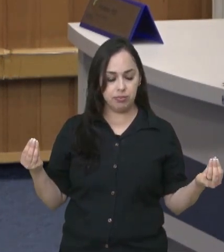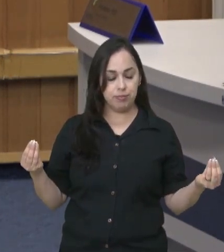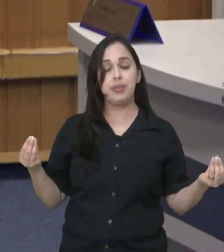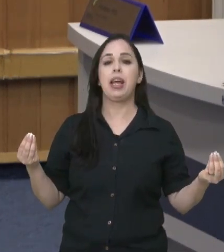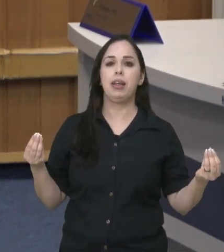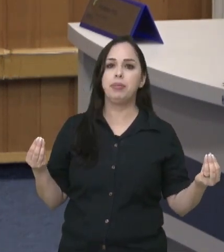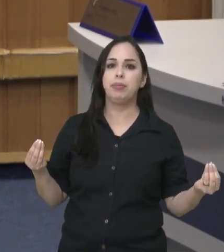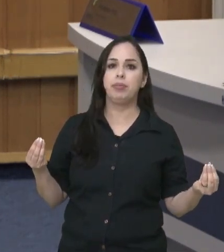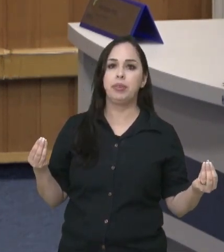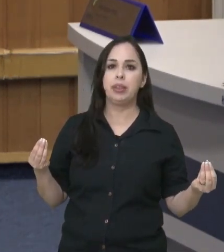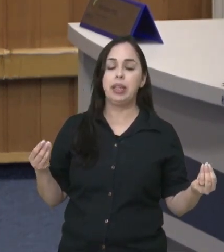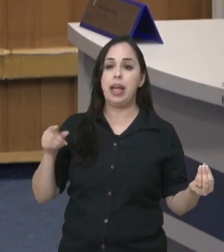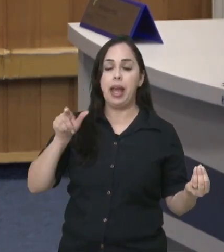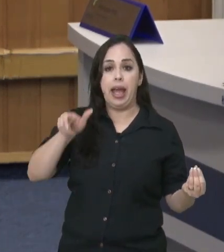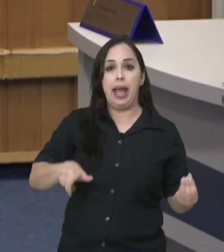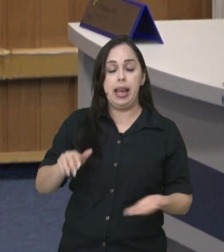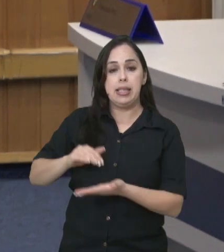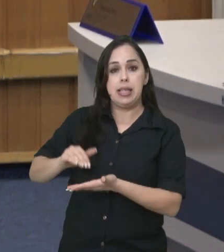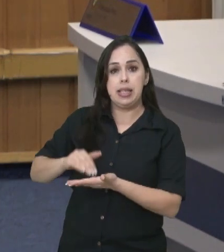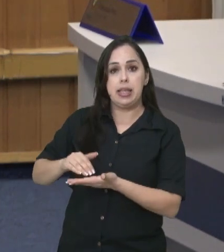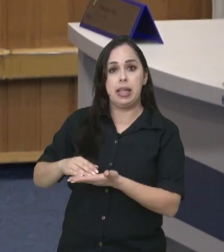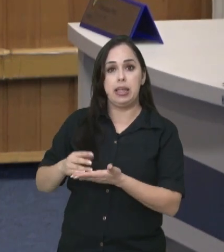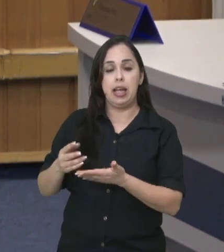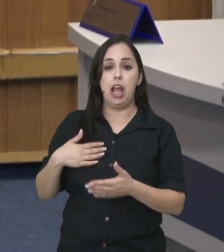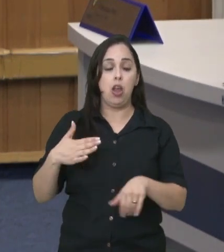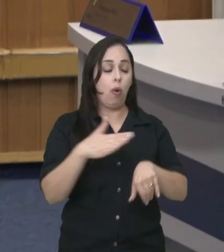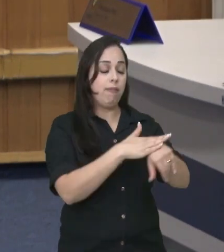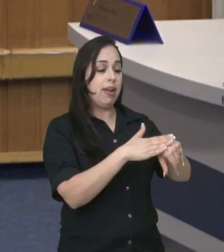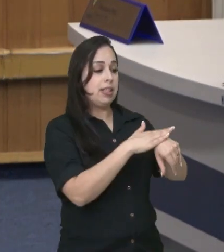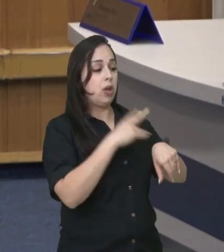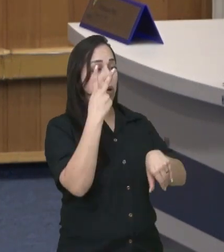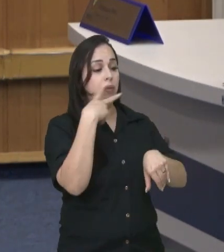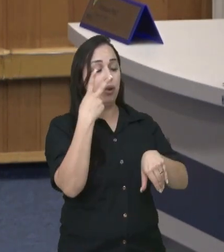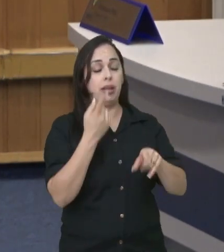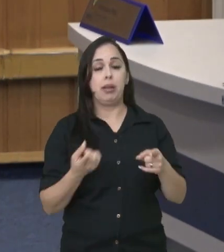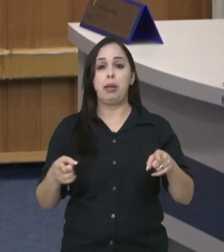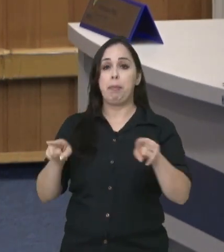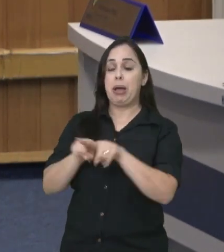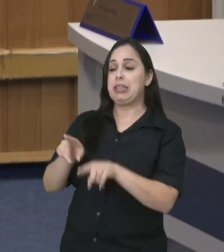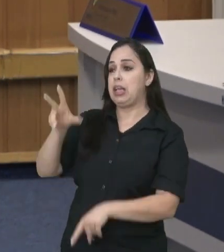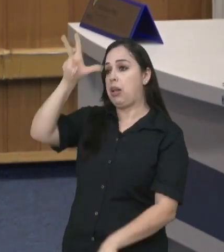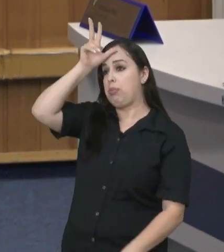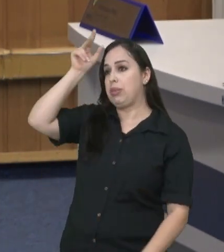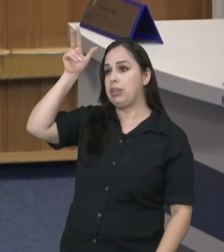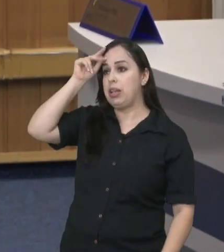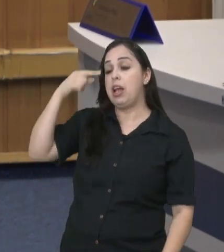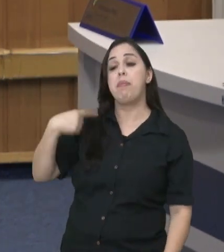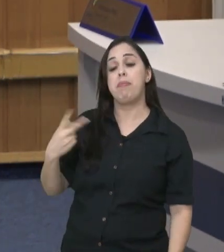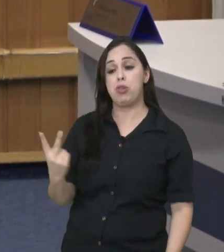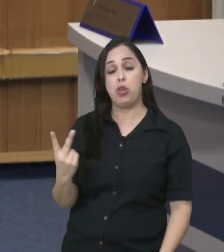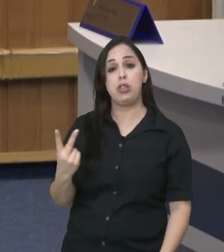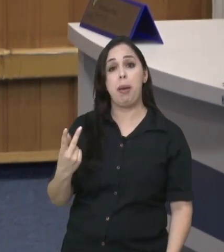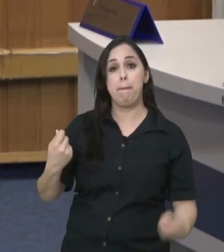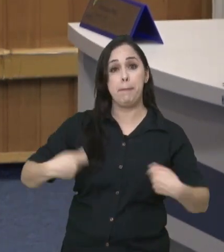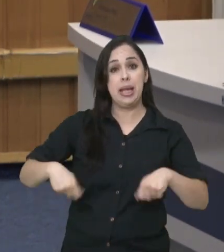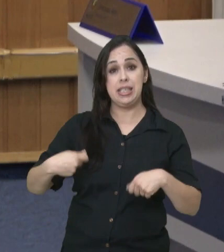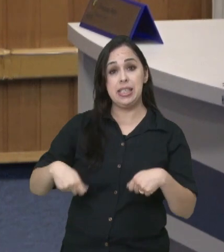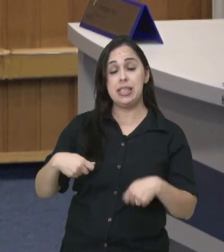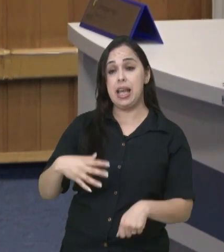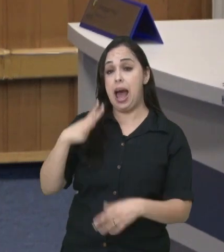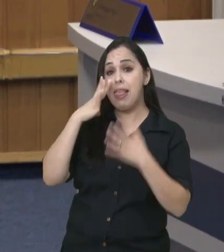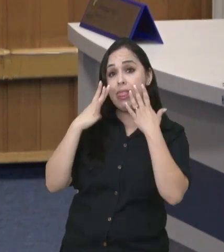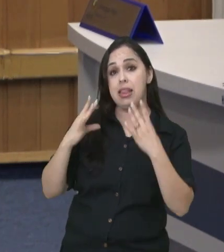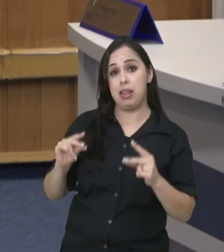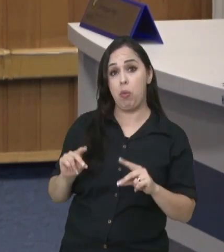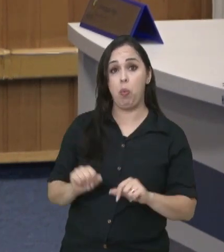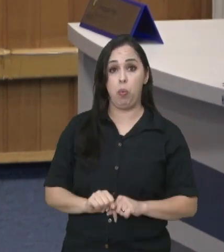interlocutor entre os vereadores e o executivo. Então, acho melhor ele ficar prestando atenção no que ele está rejeitando